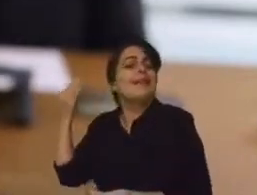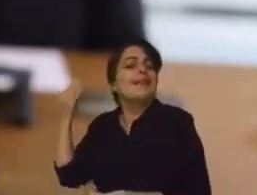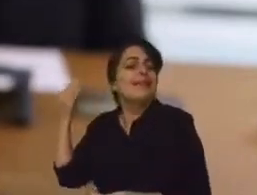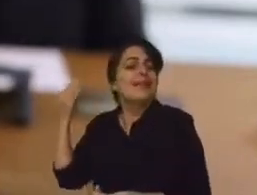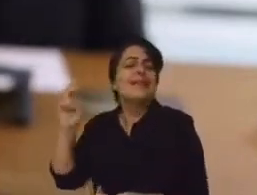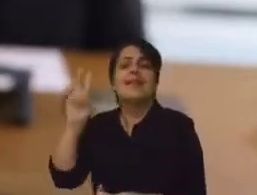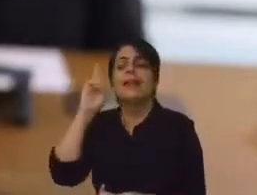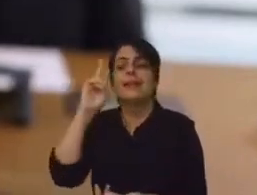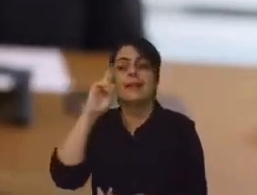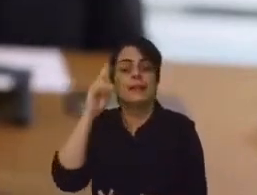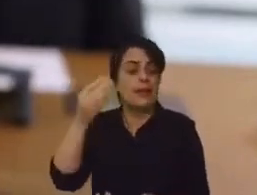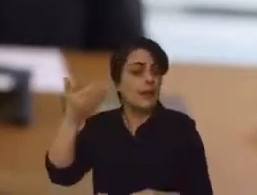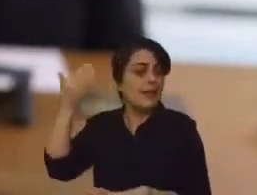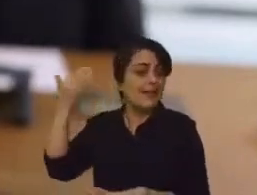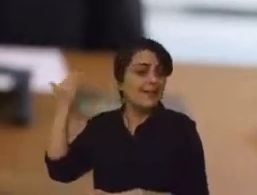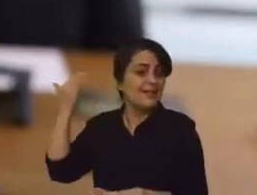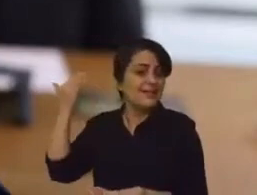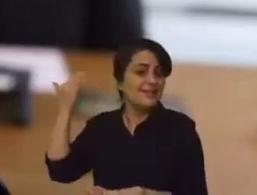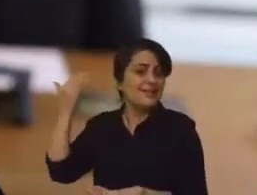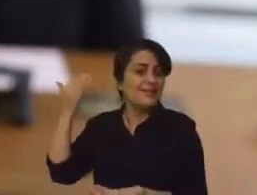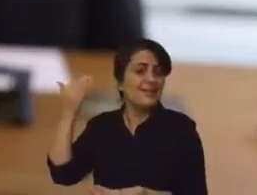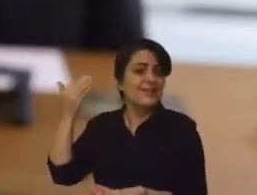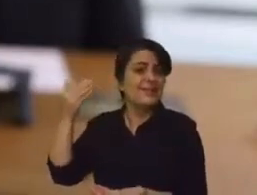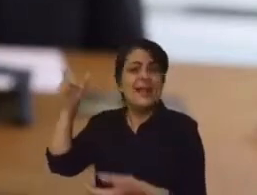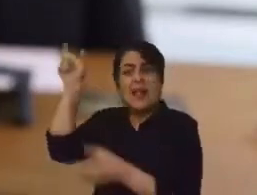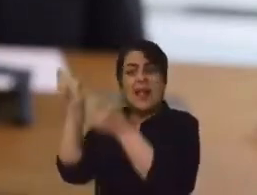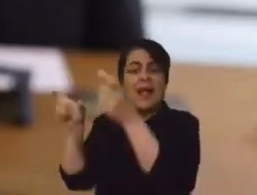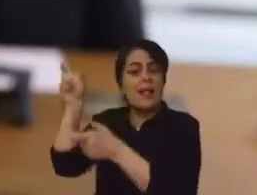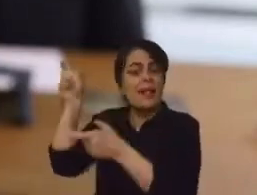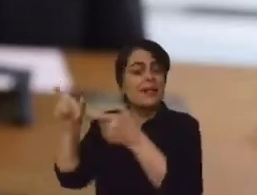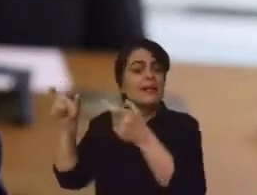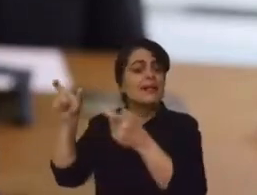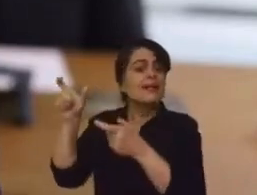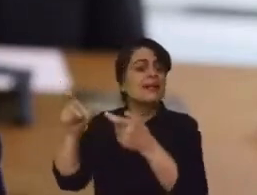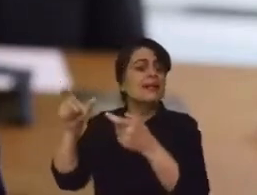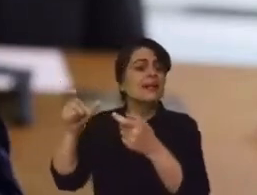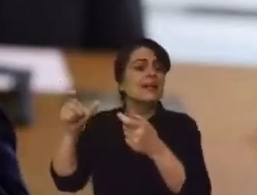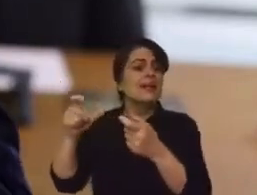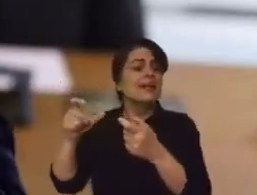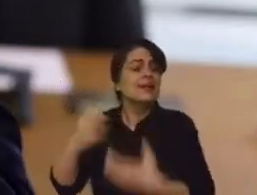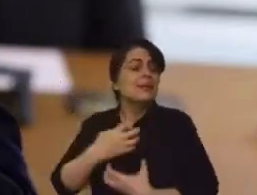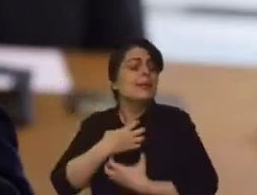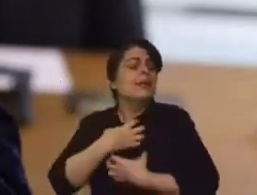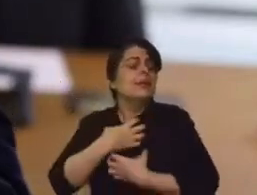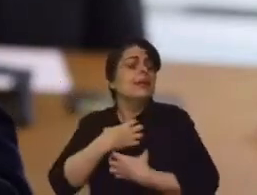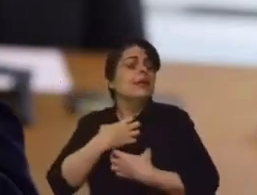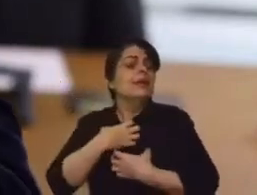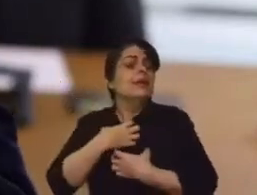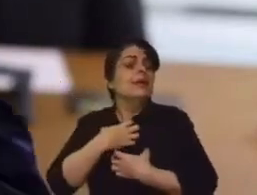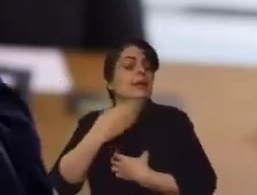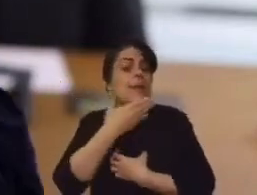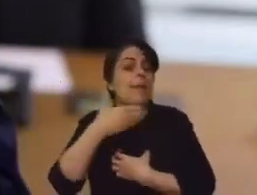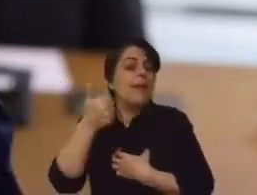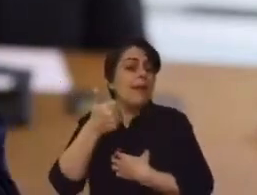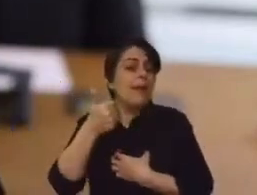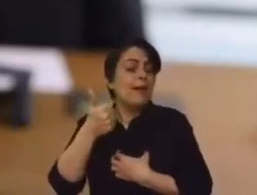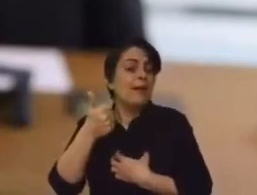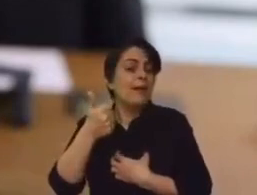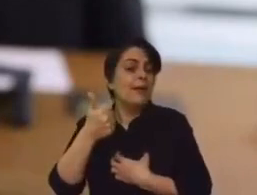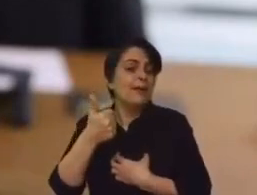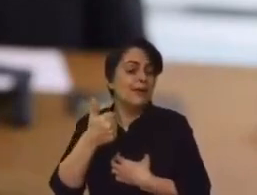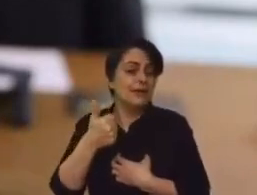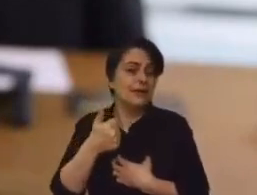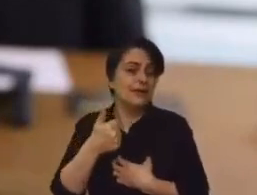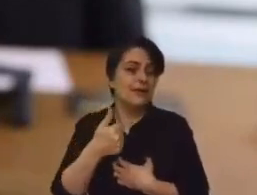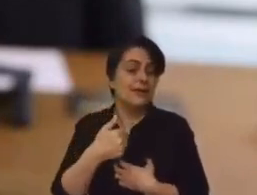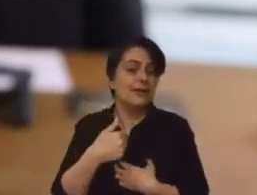em que a gente era mais humano, em que a gente não era algoritmo, em que eu, com a minha carteira profissional, eu sabia que eu ia na porta